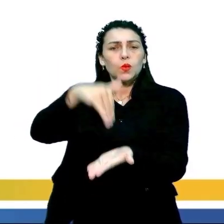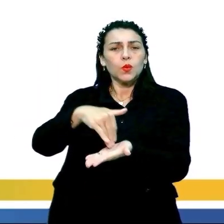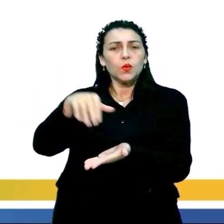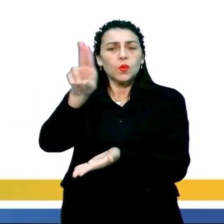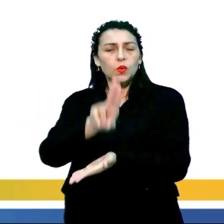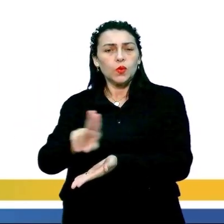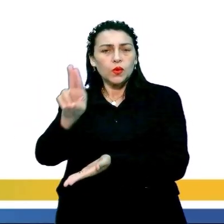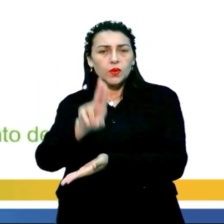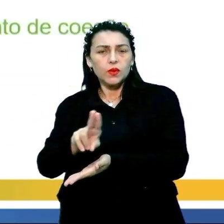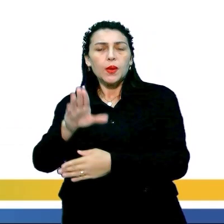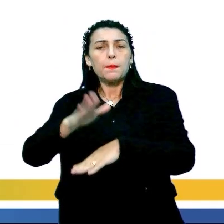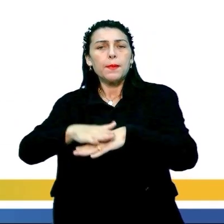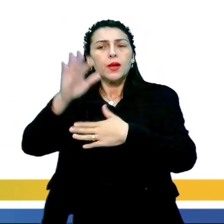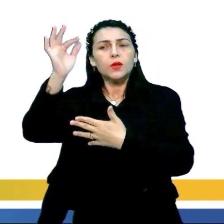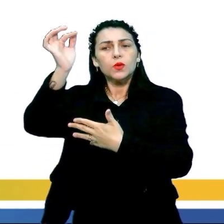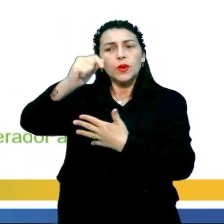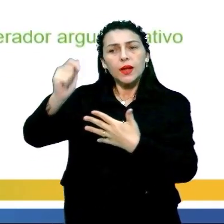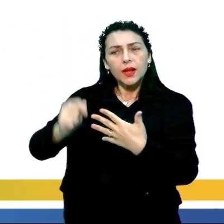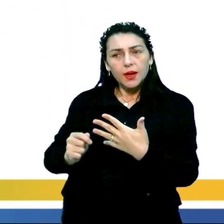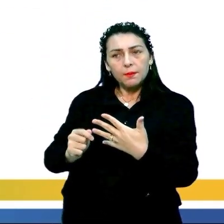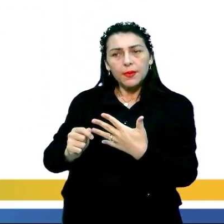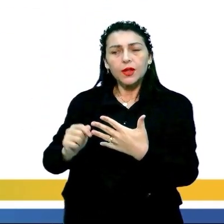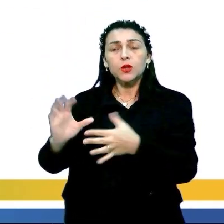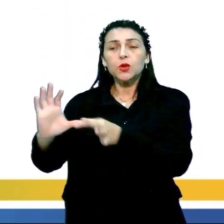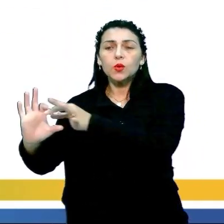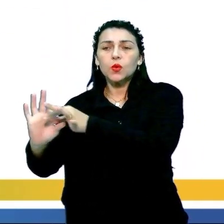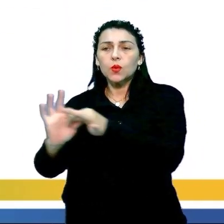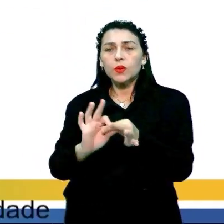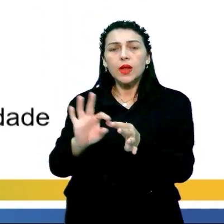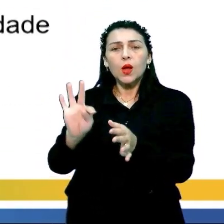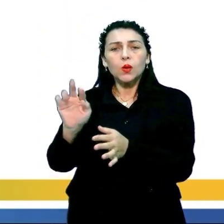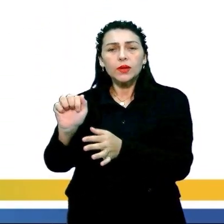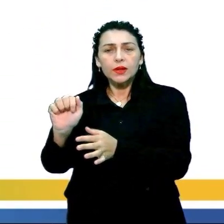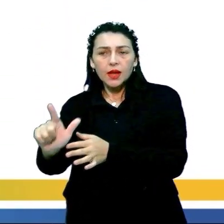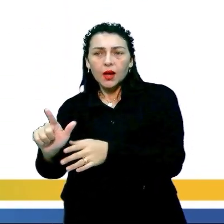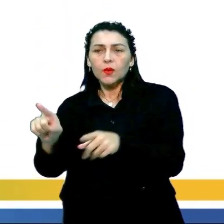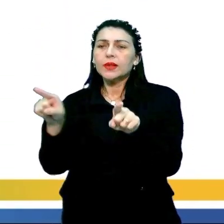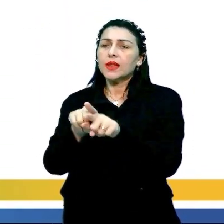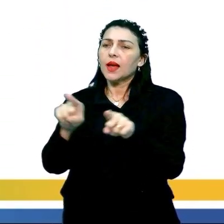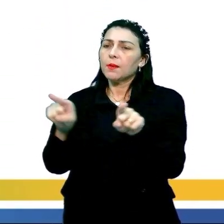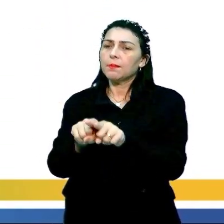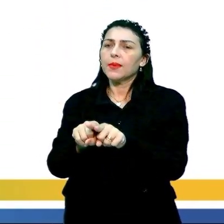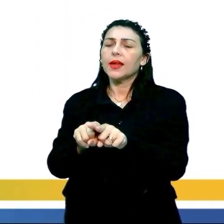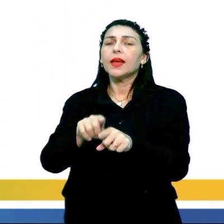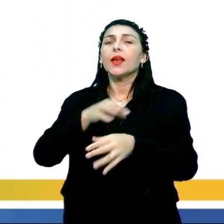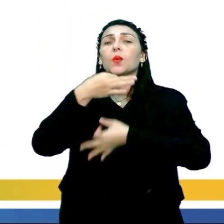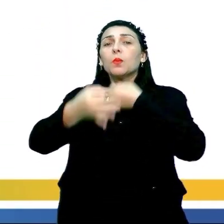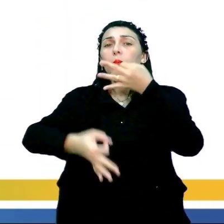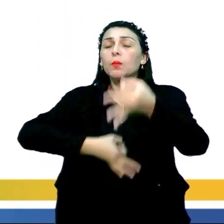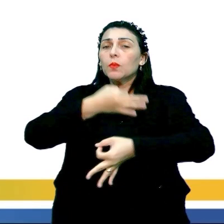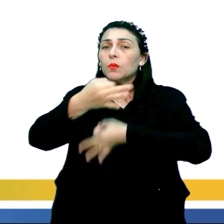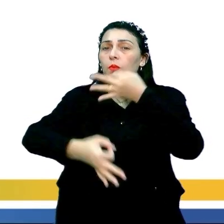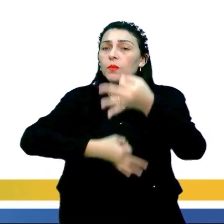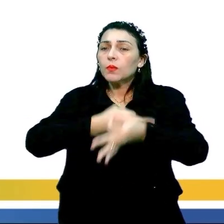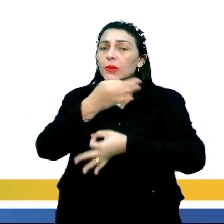aí mais um elemento de coesão, né? O tal, e também ela colocou